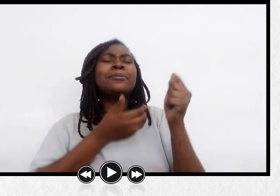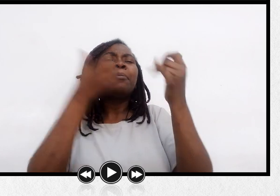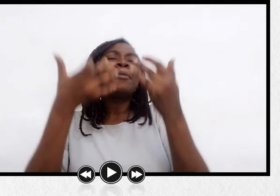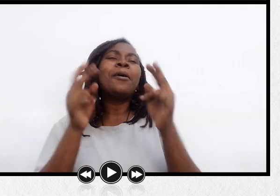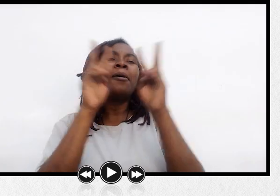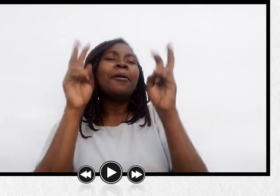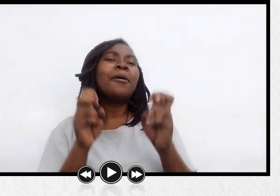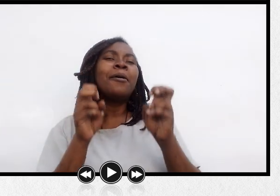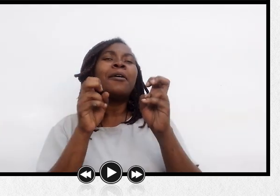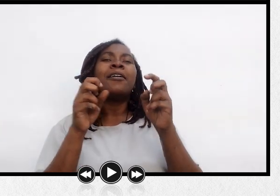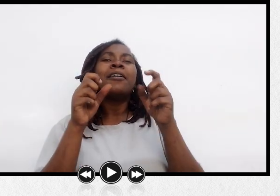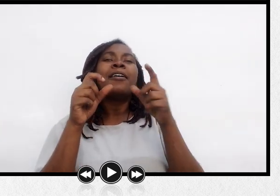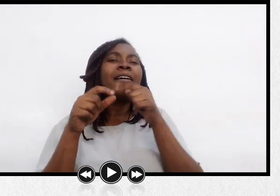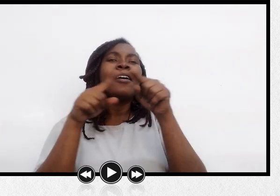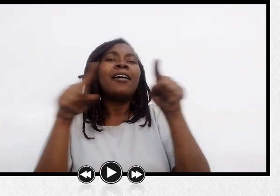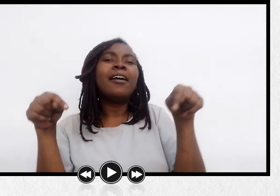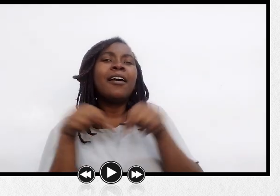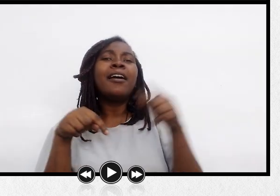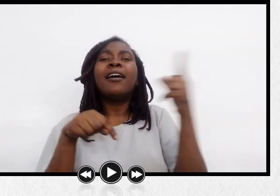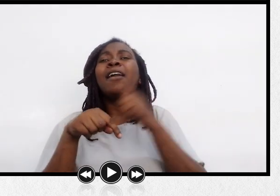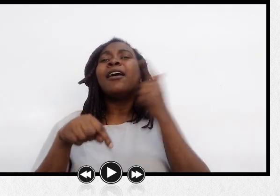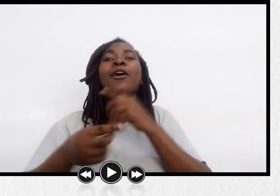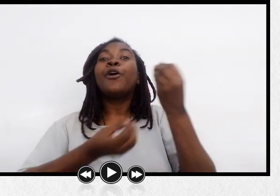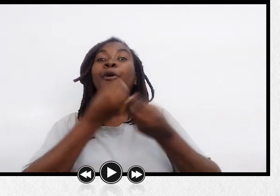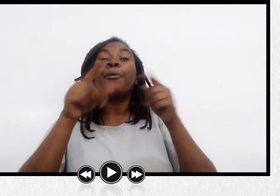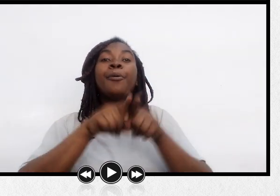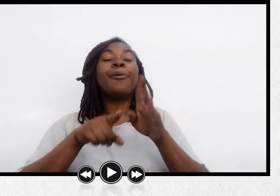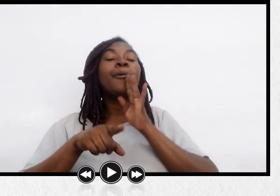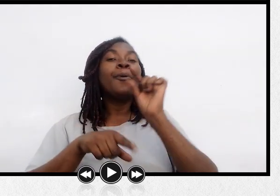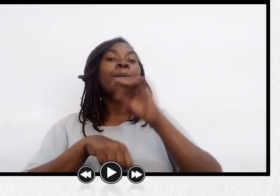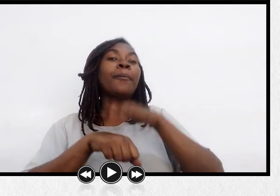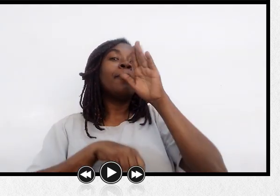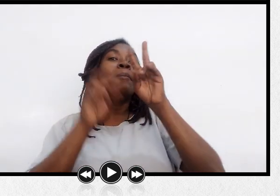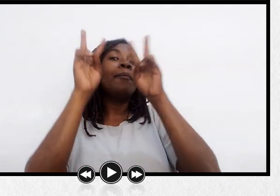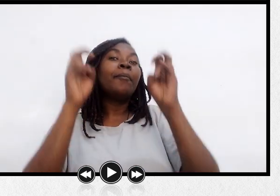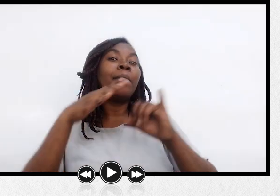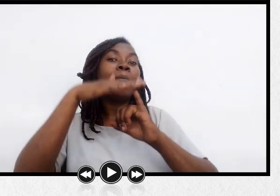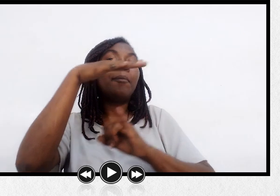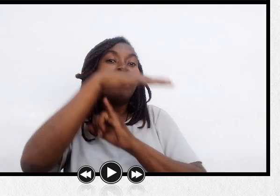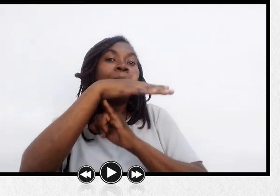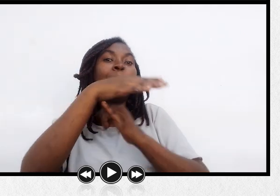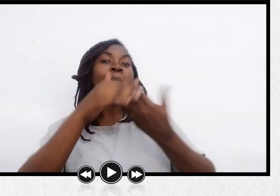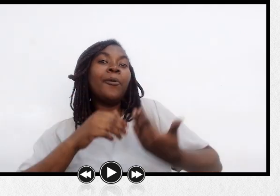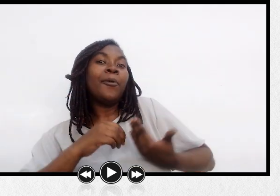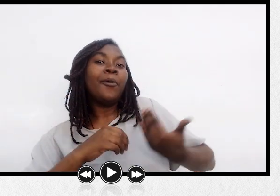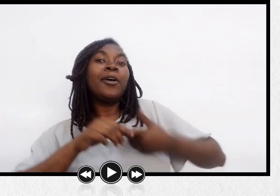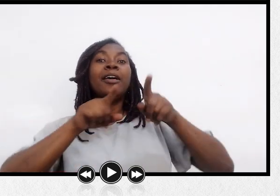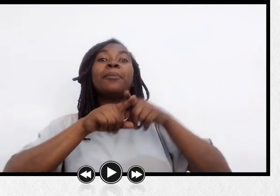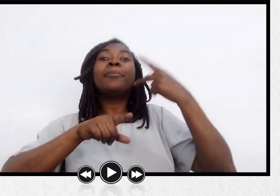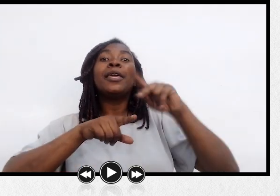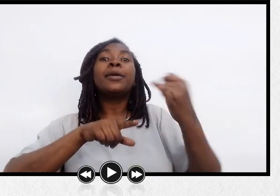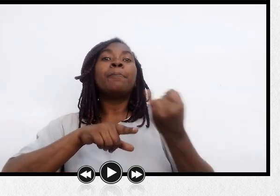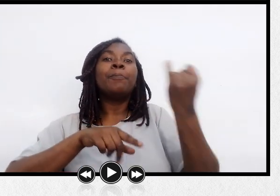hidrográfica, funcionamento dessas instâncias e vamos conhecer um pouco mais sobre esses órgãos colegiados e também a sua